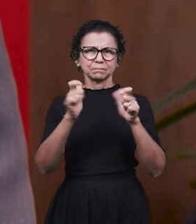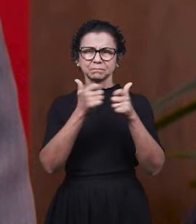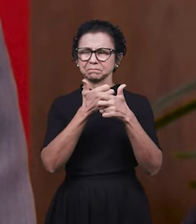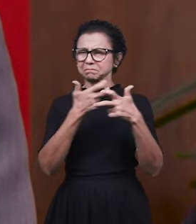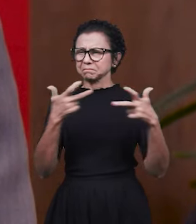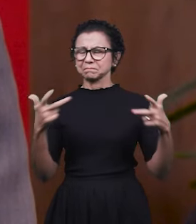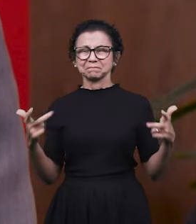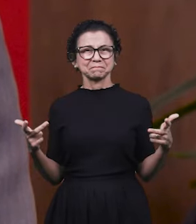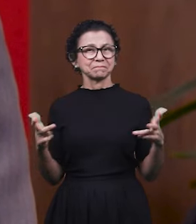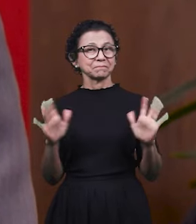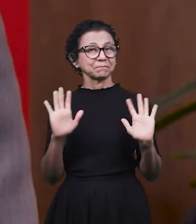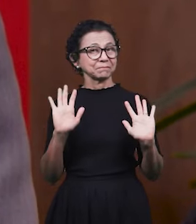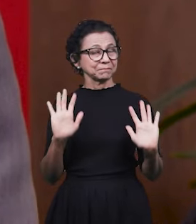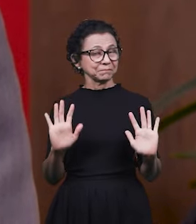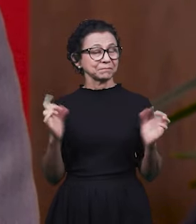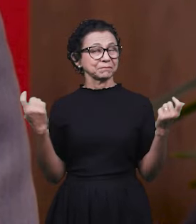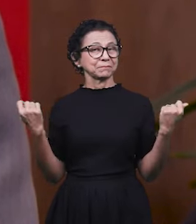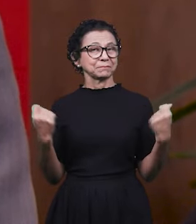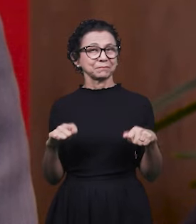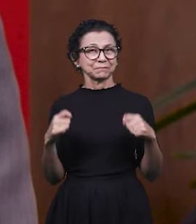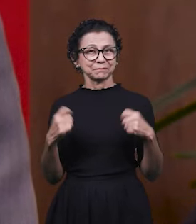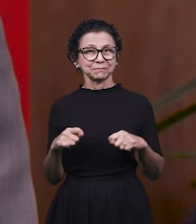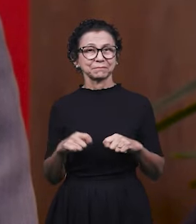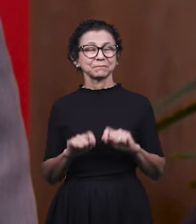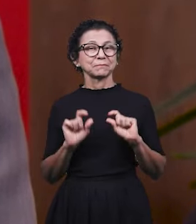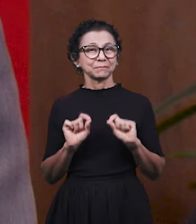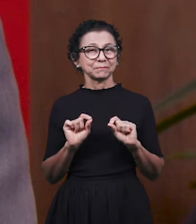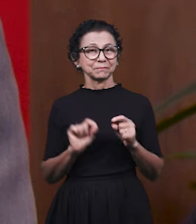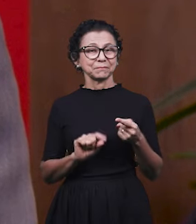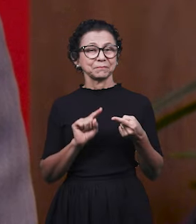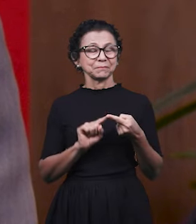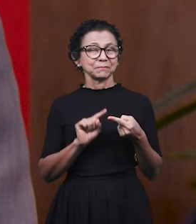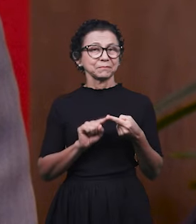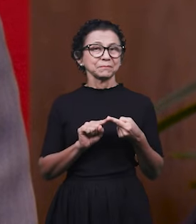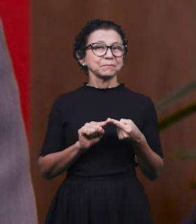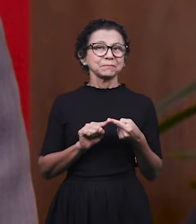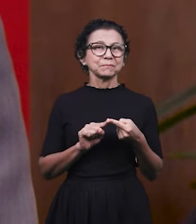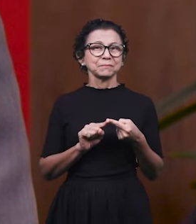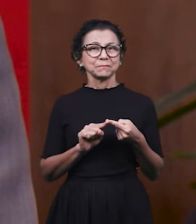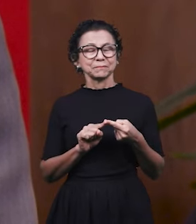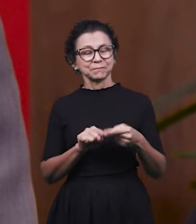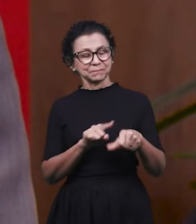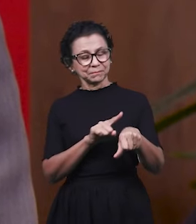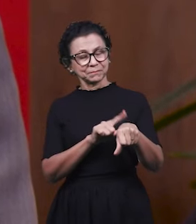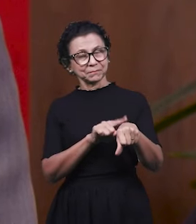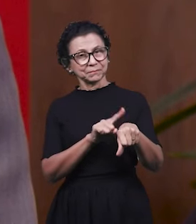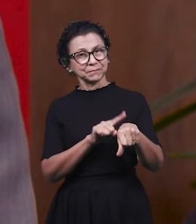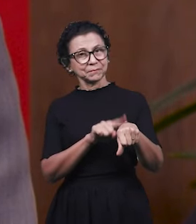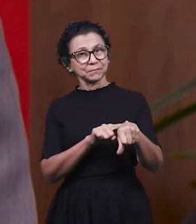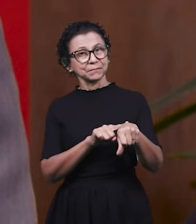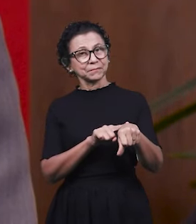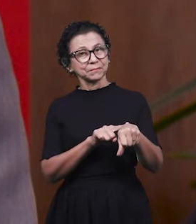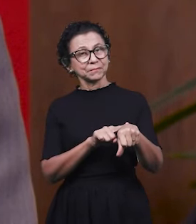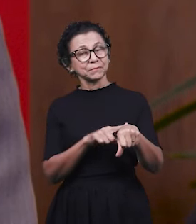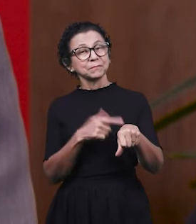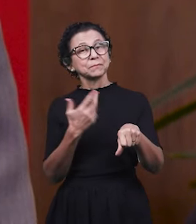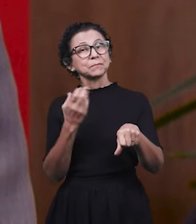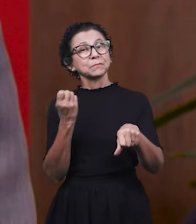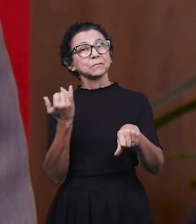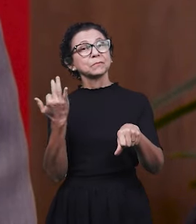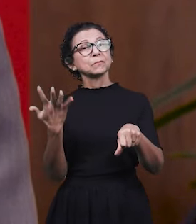coisas. Você precisa criar algo muito importante. Primeiro, tempo para o seu estudo. Vai ser de quanto no seu